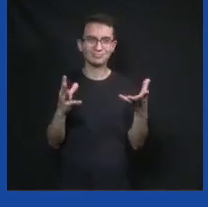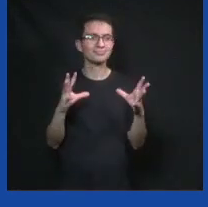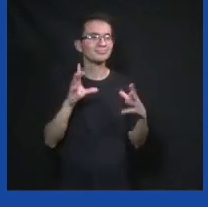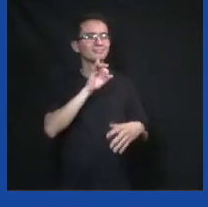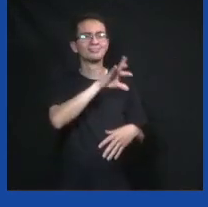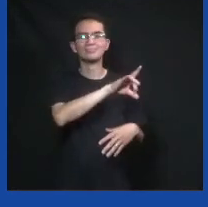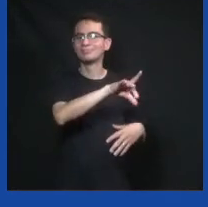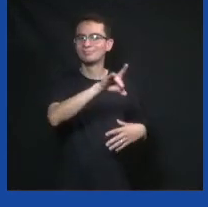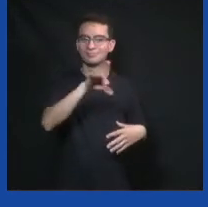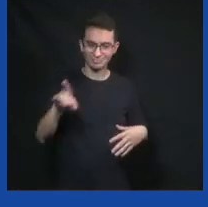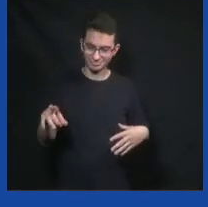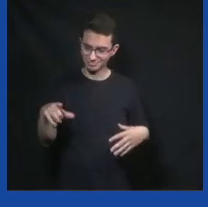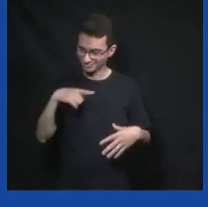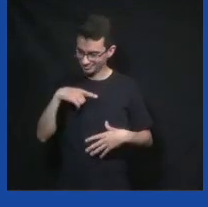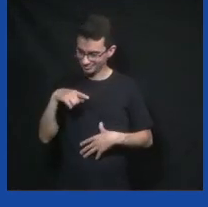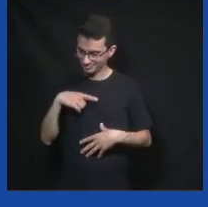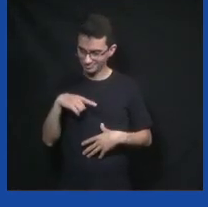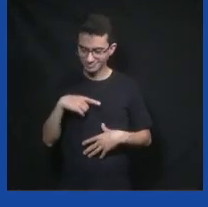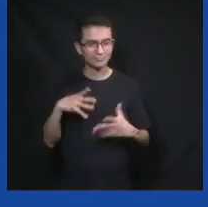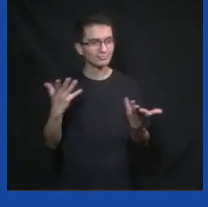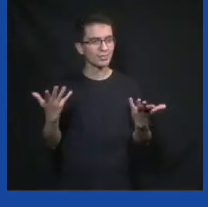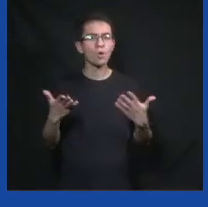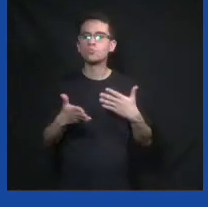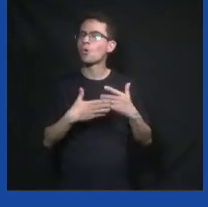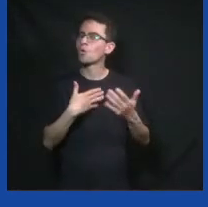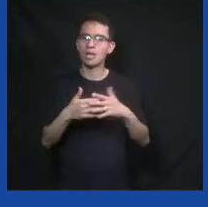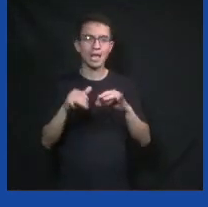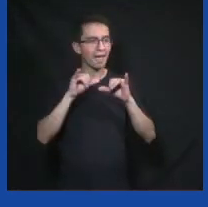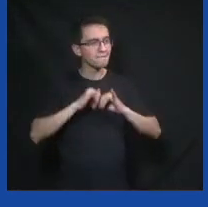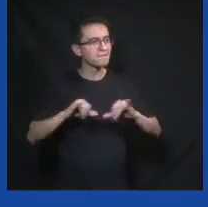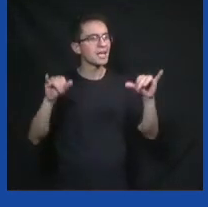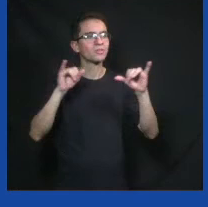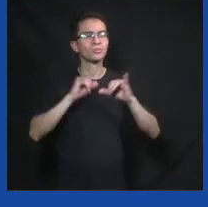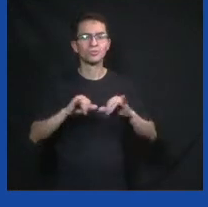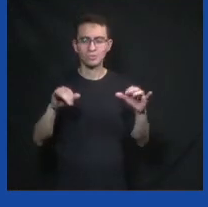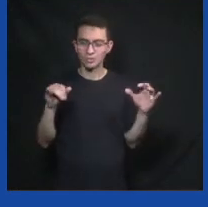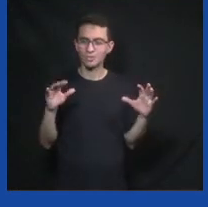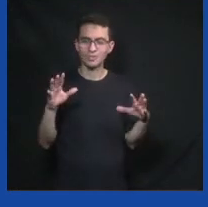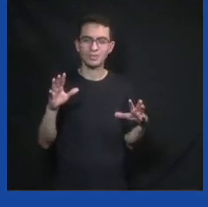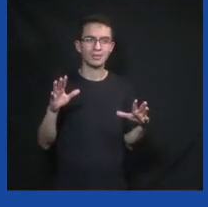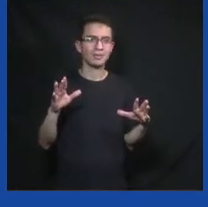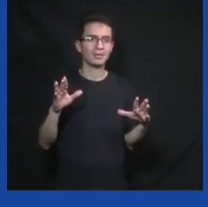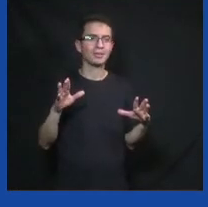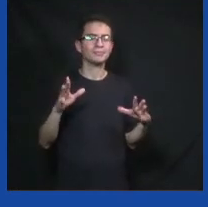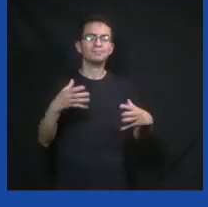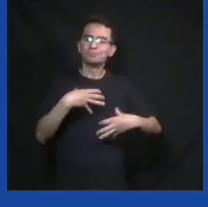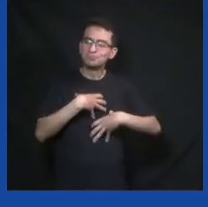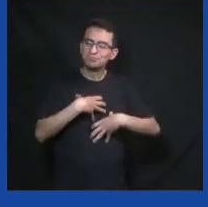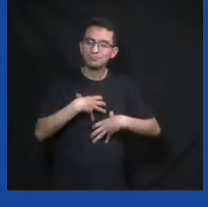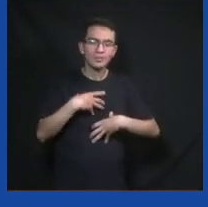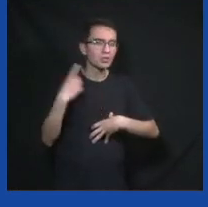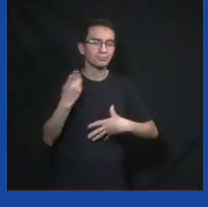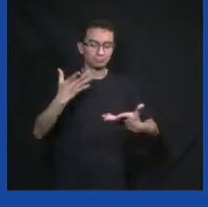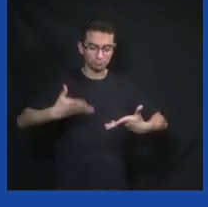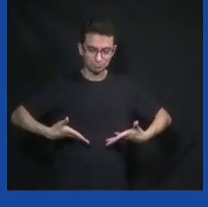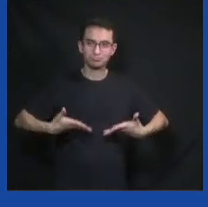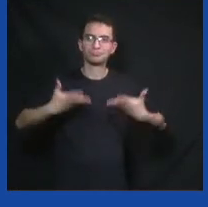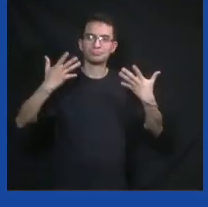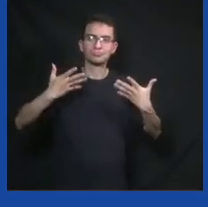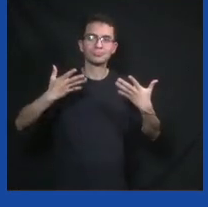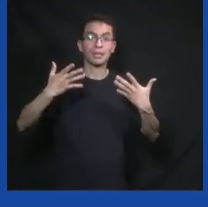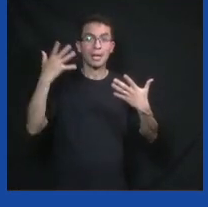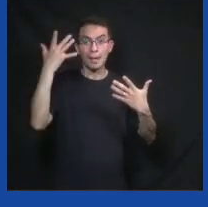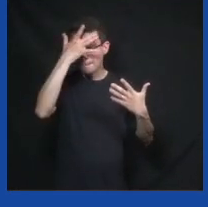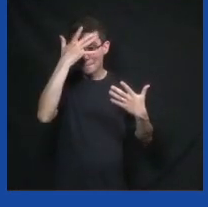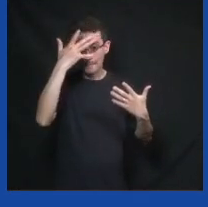ensinado muito, e a Roxane sempre abrindo qualquer evento, porque é sempre uma alegria enorme ser questionado pela